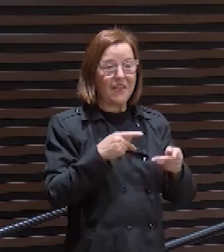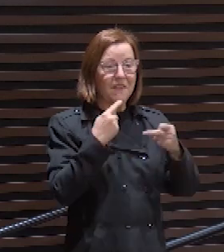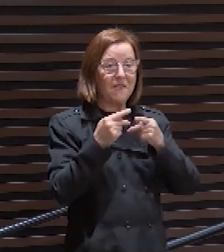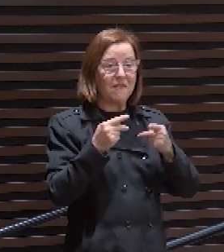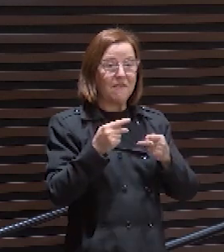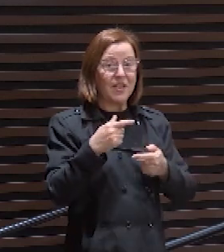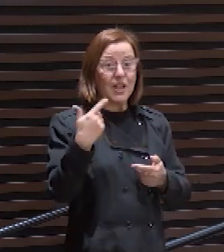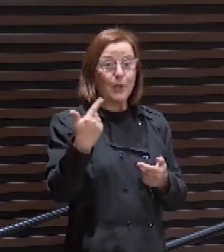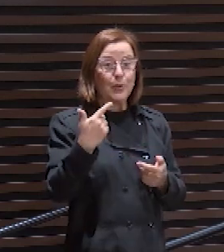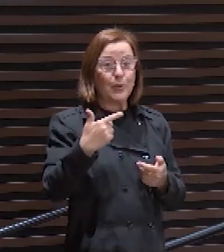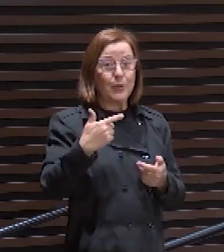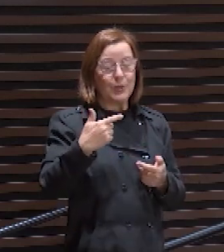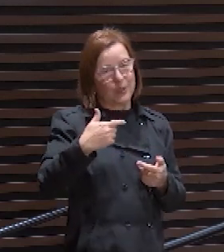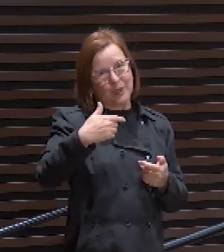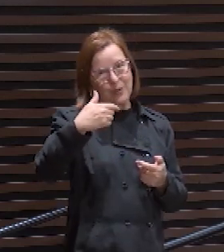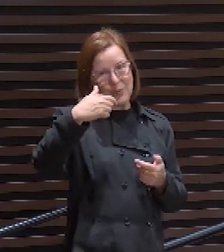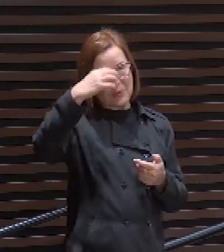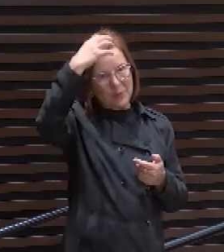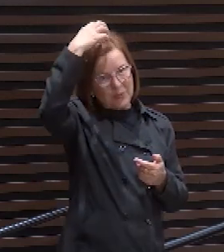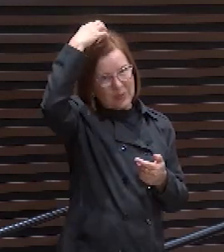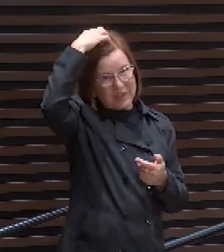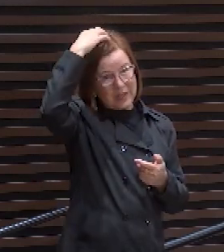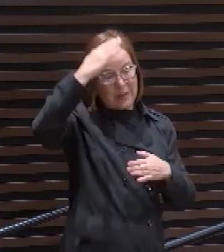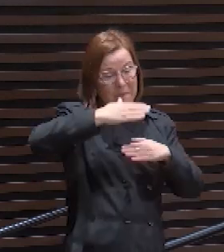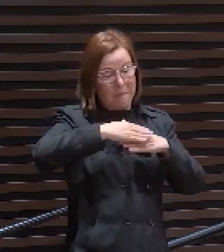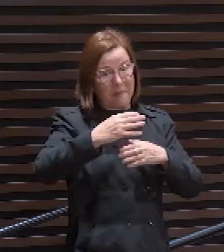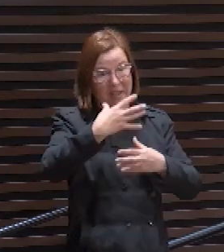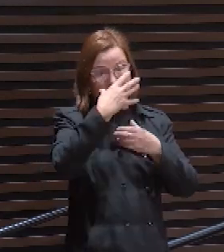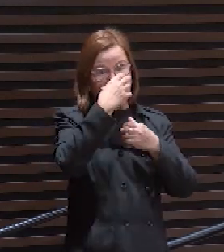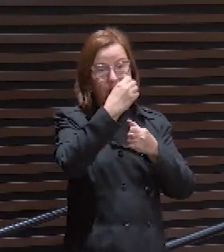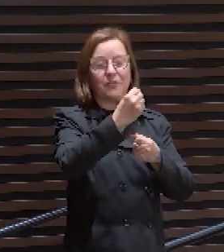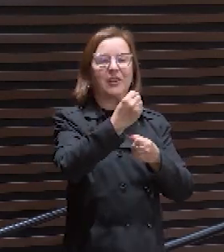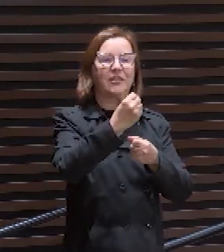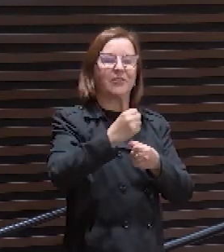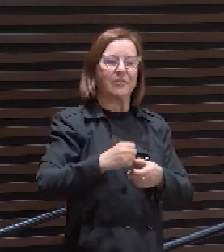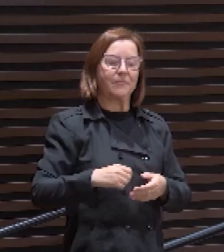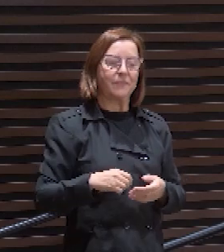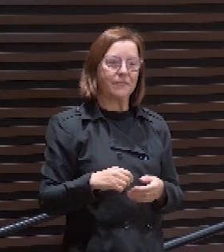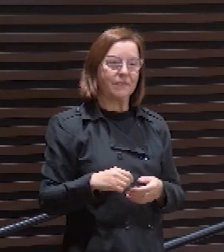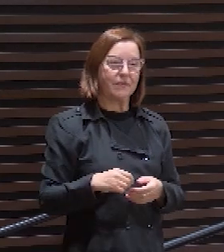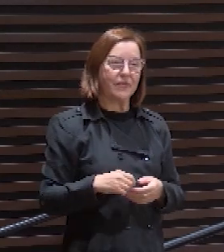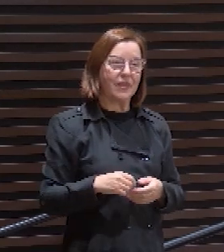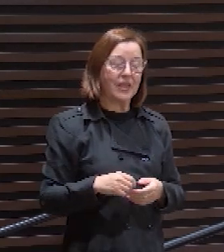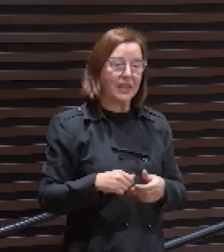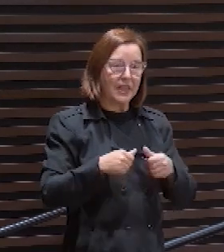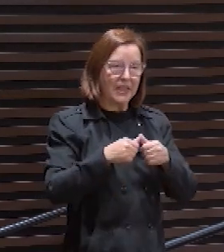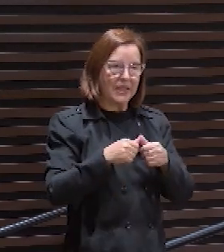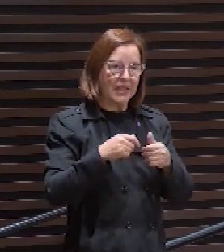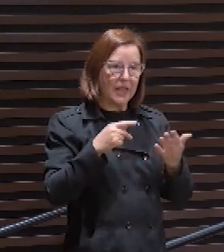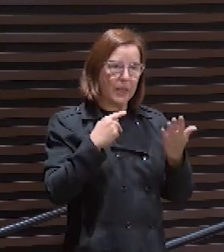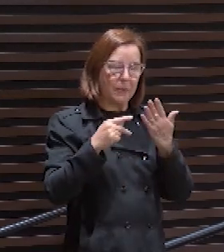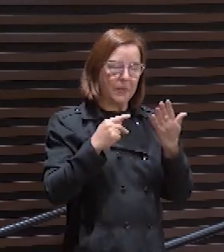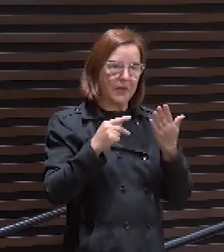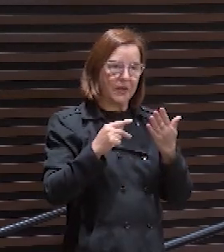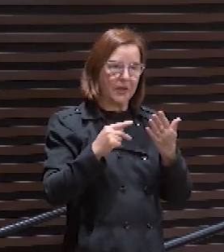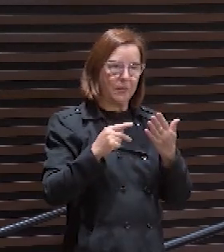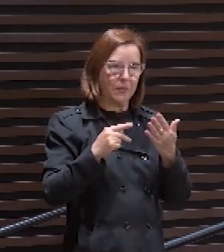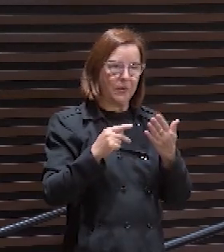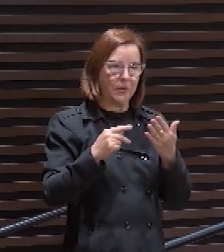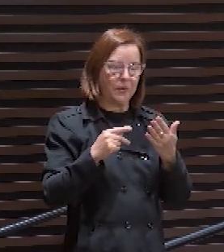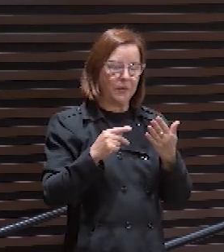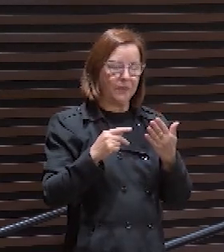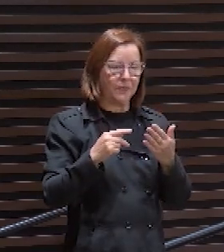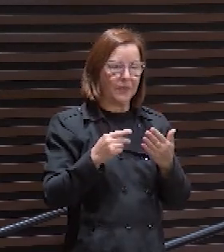ser combatido com outro rei mais forte. Mas quando nós adentramos mais essa parábola, pensando agora na Bíblia como sendo